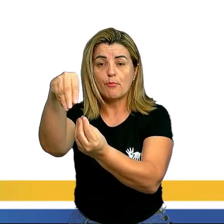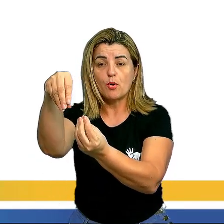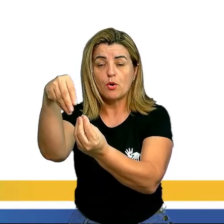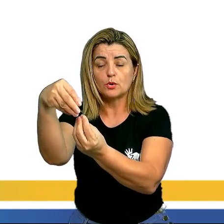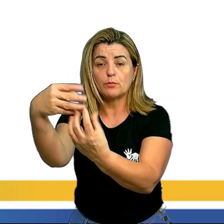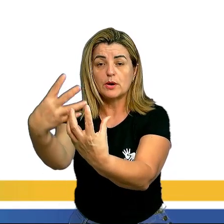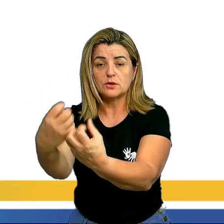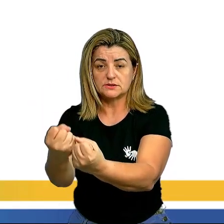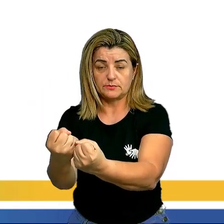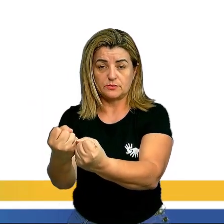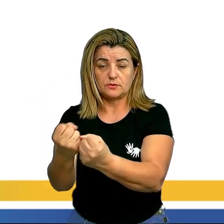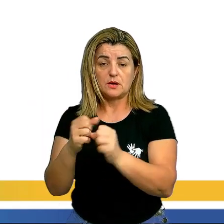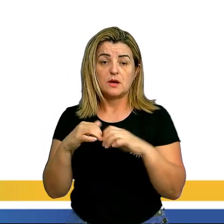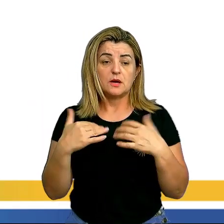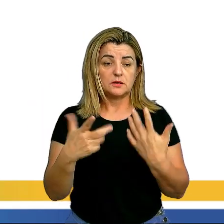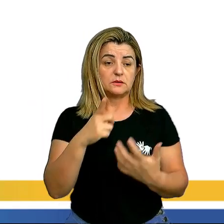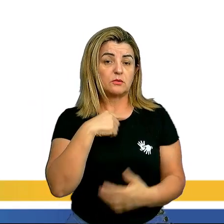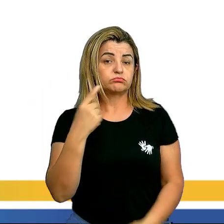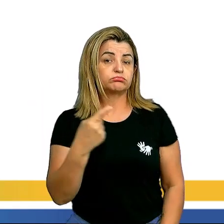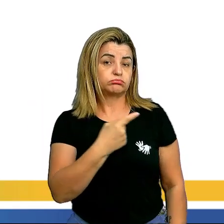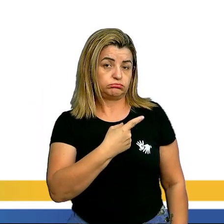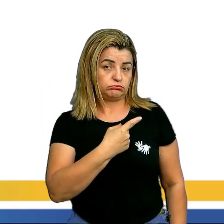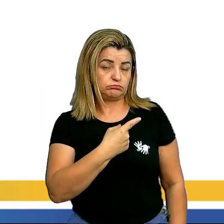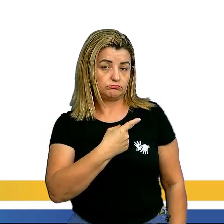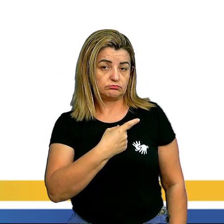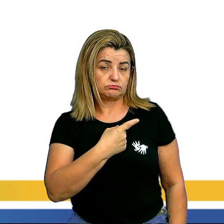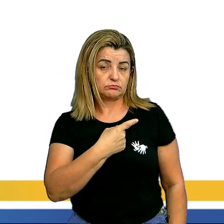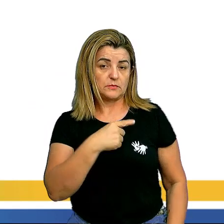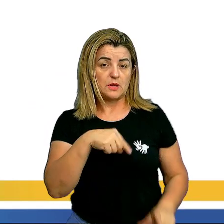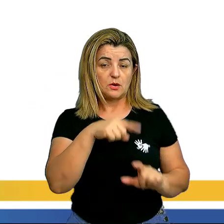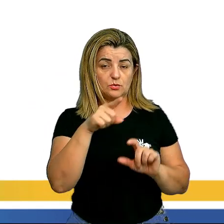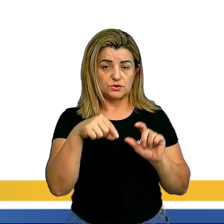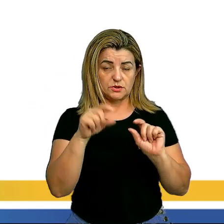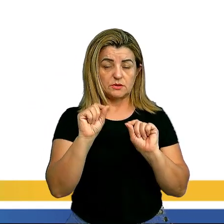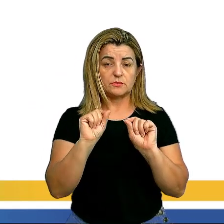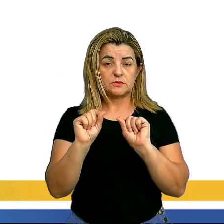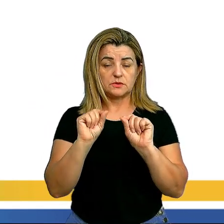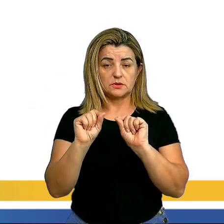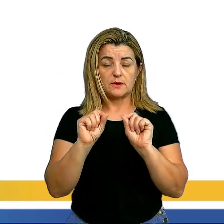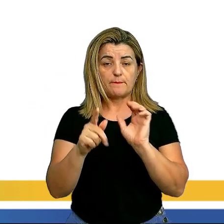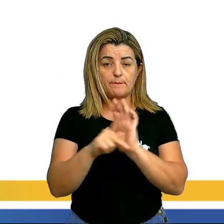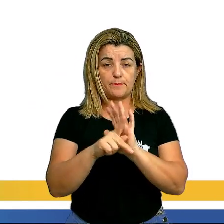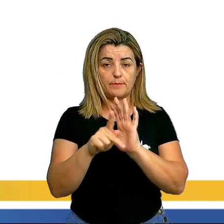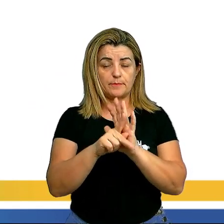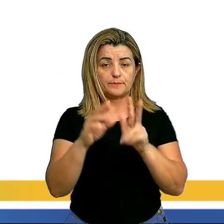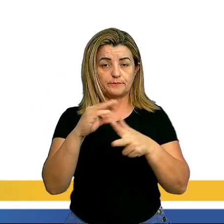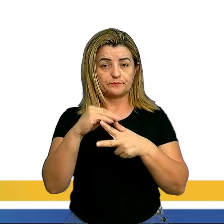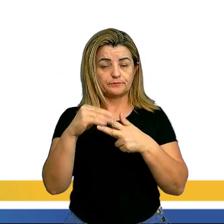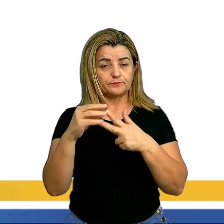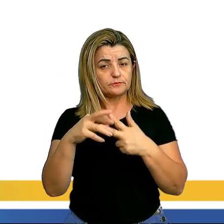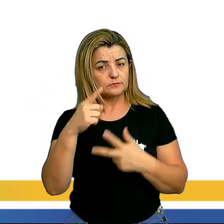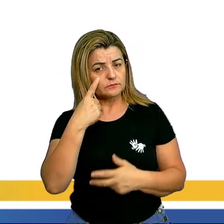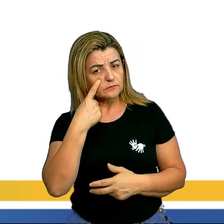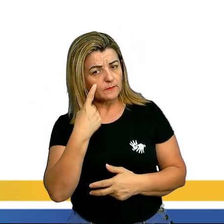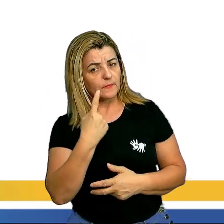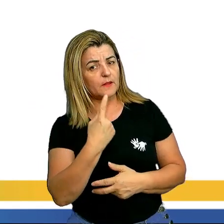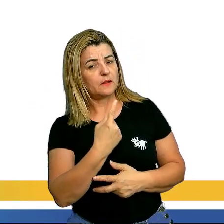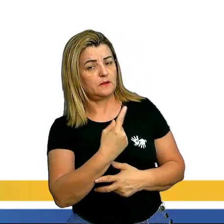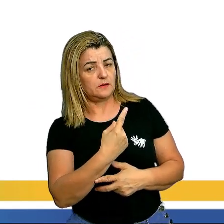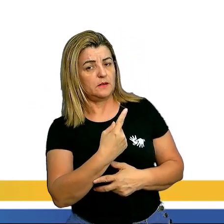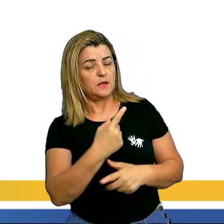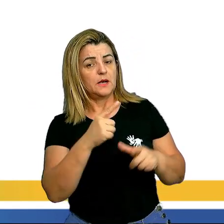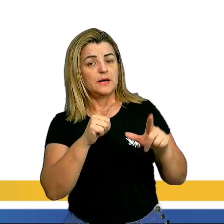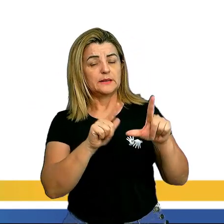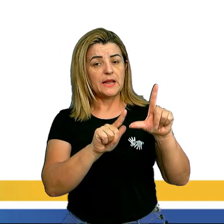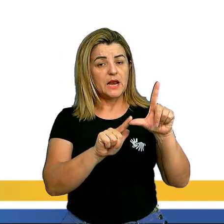receptor. Então, pessoal, a gente tem esse diagrama aqui. É uma questão do Enem. Só que aqui a gente vai prestar atenção, pessoal, na